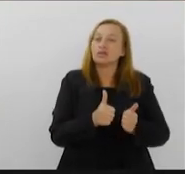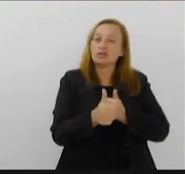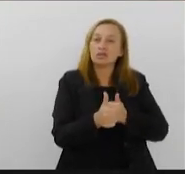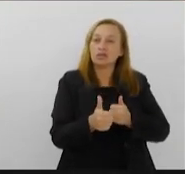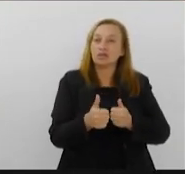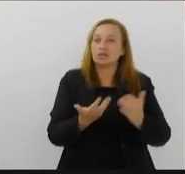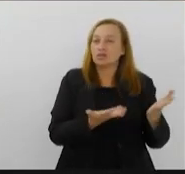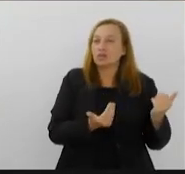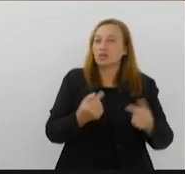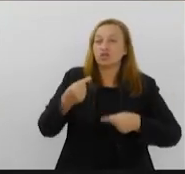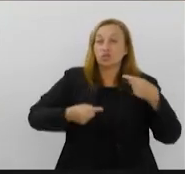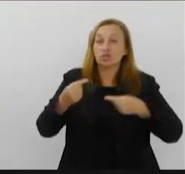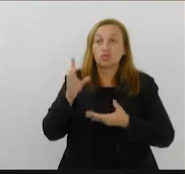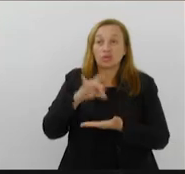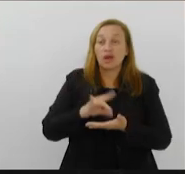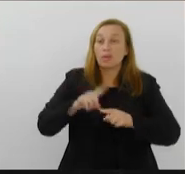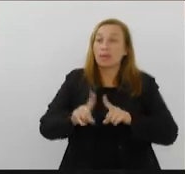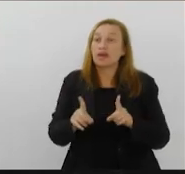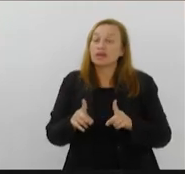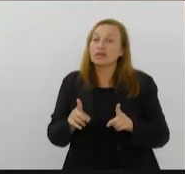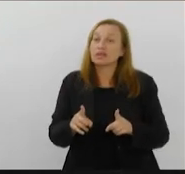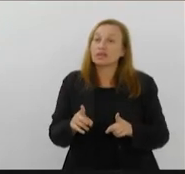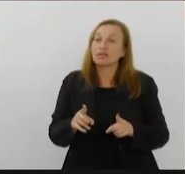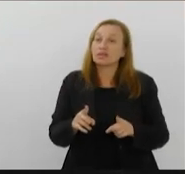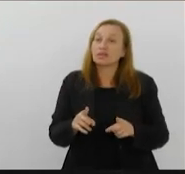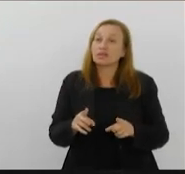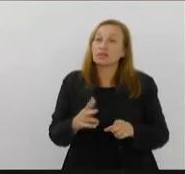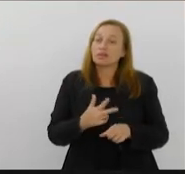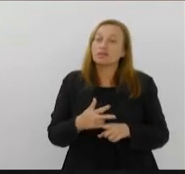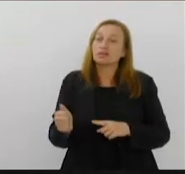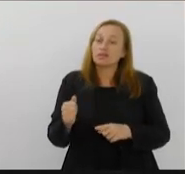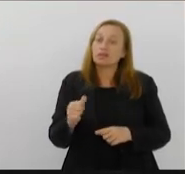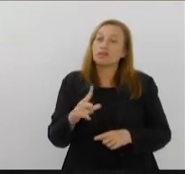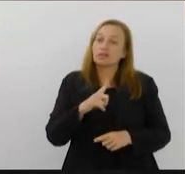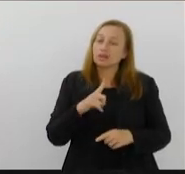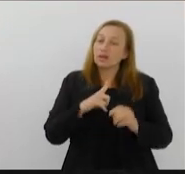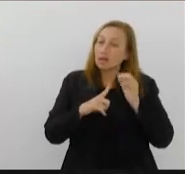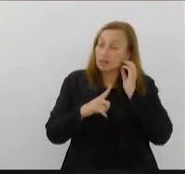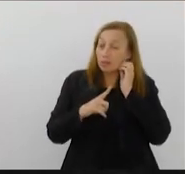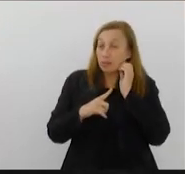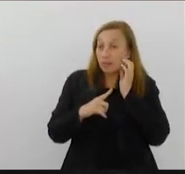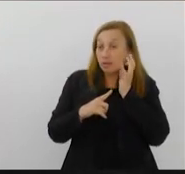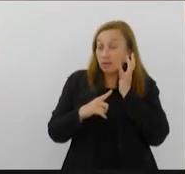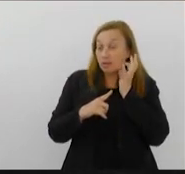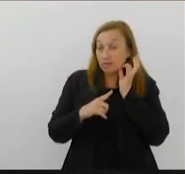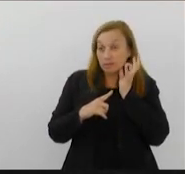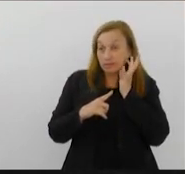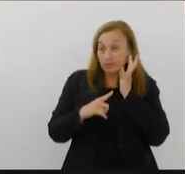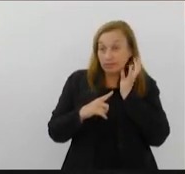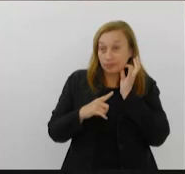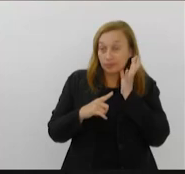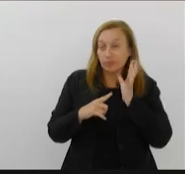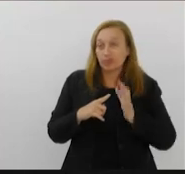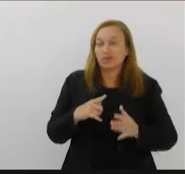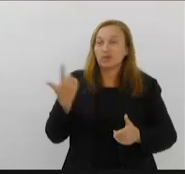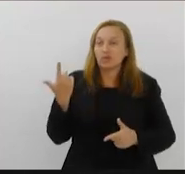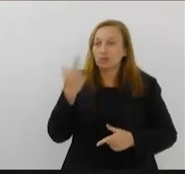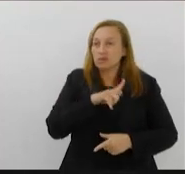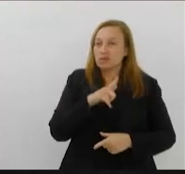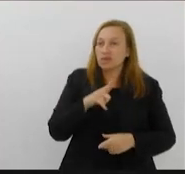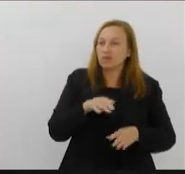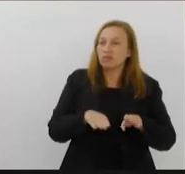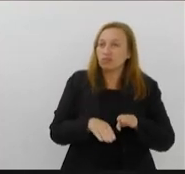reais, mas ela ganha uma concretude muito, muito efetiva quando a gente consegue alcançar o